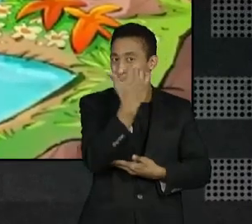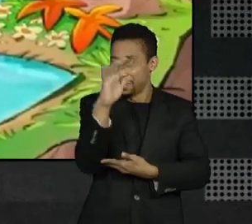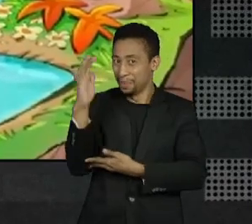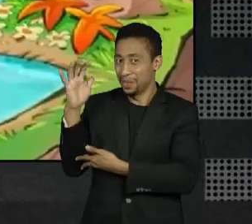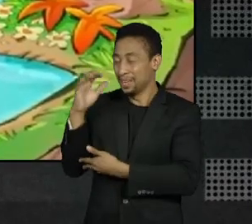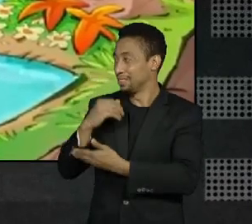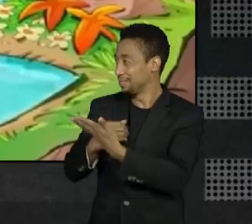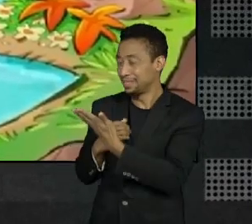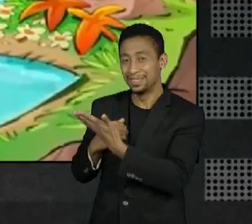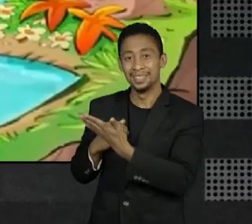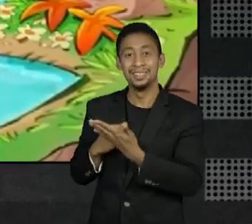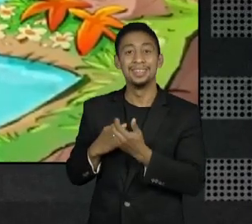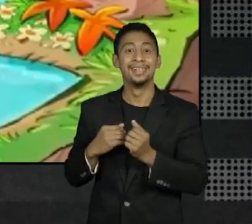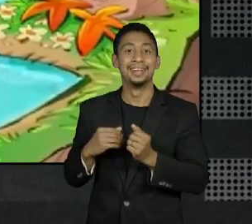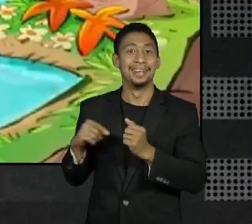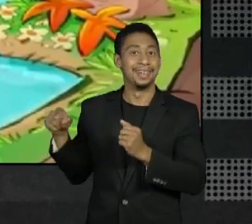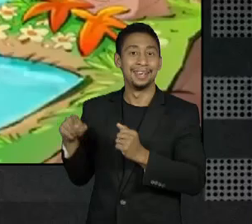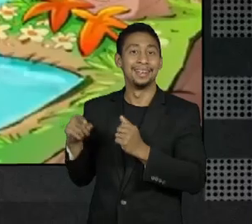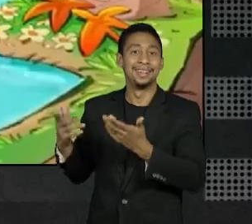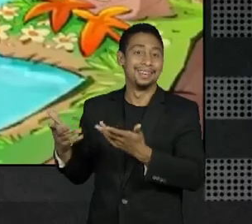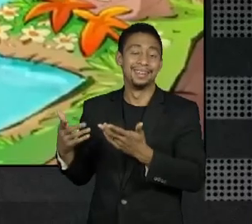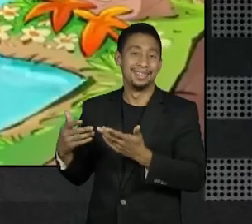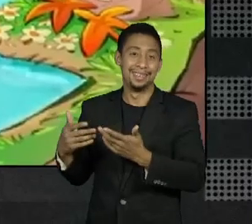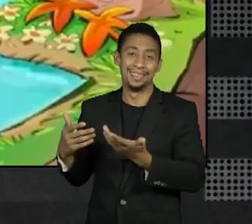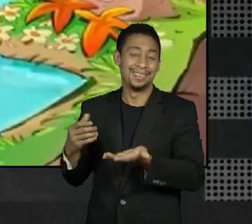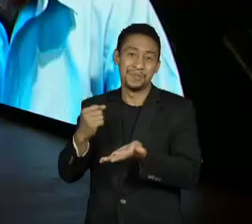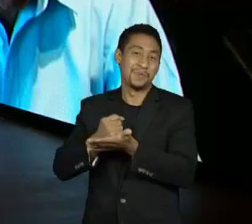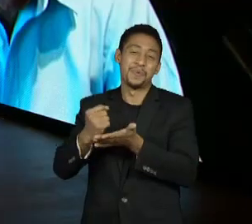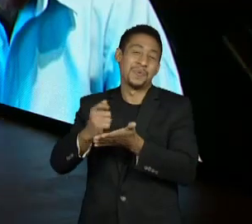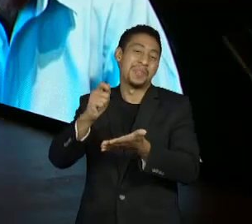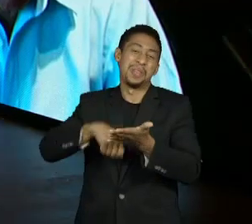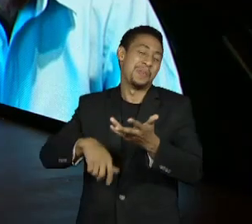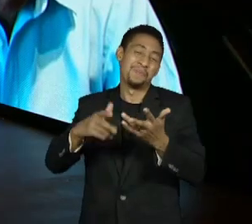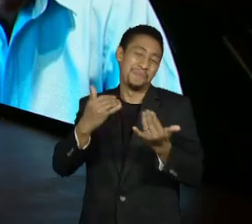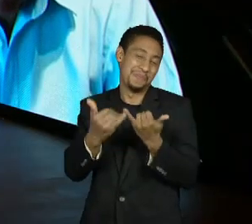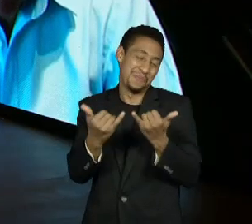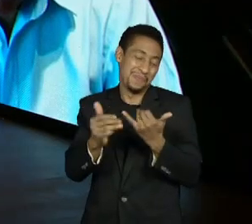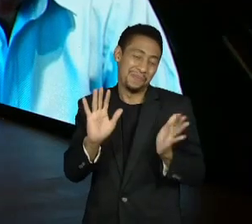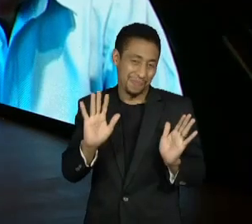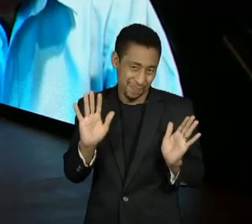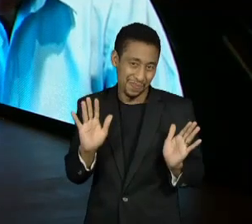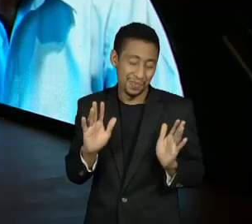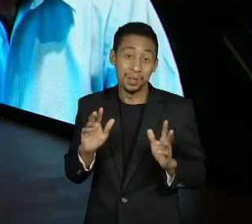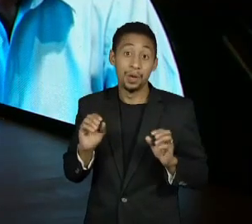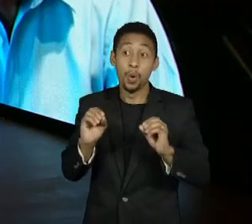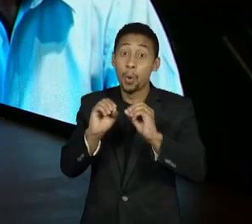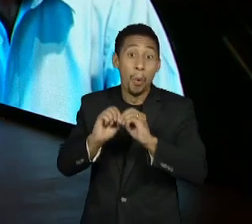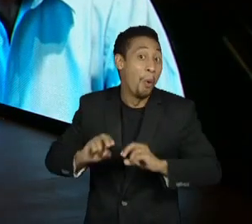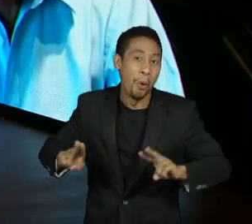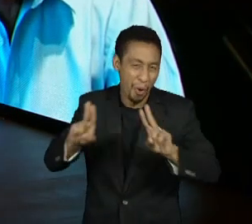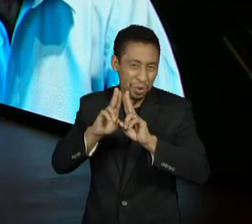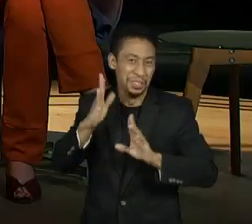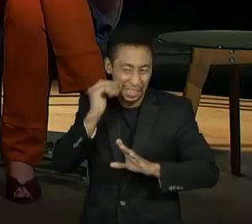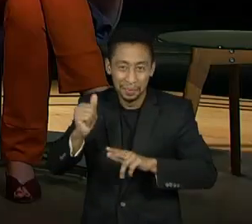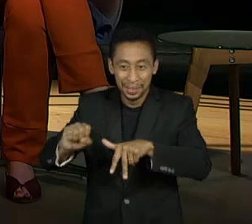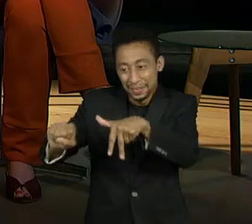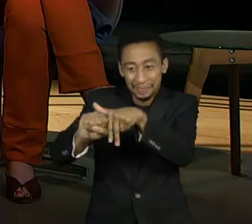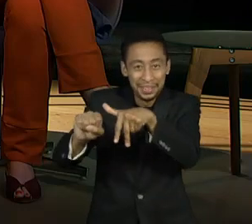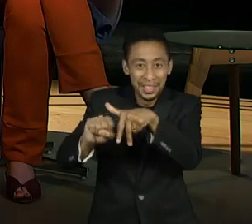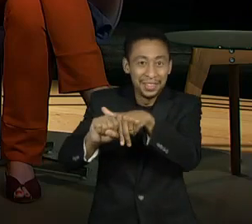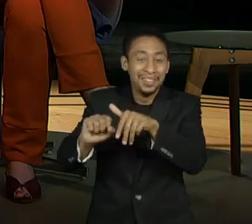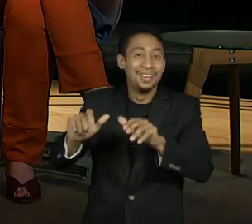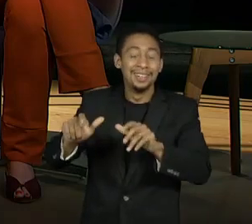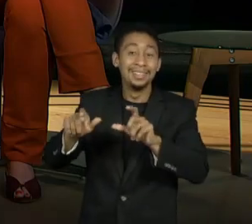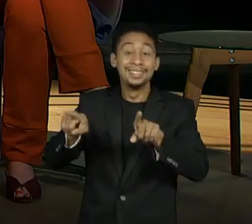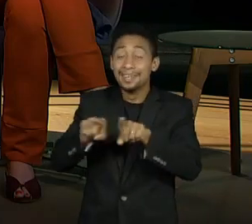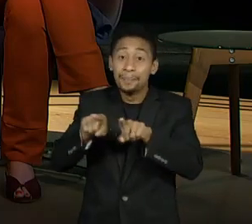Tanto que ele é contratado, ele é embaixador mesmo, oficial da ONU. E outros personagens